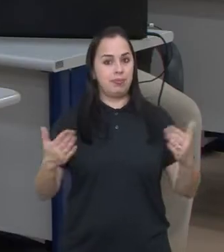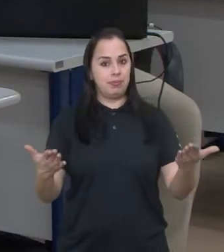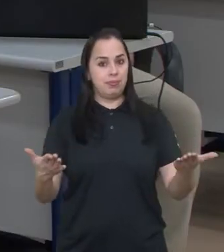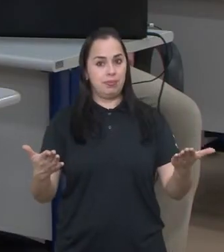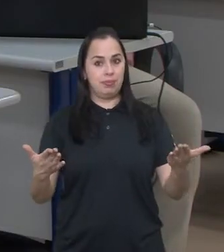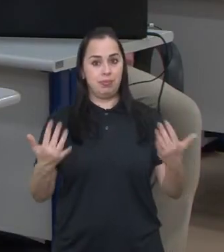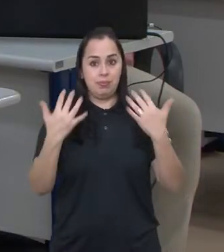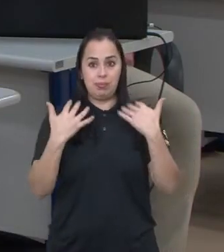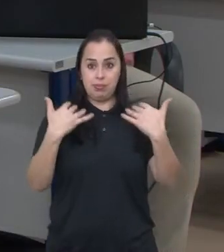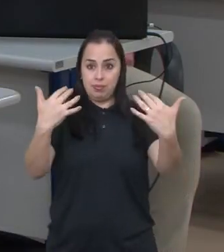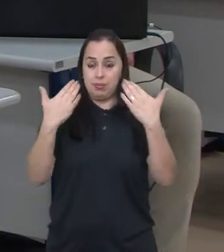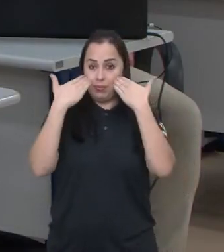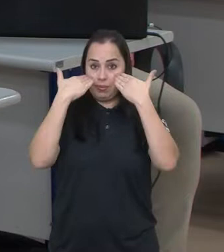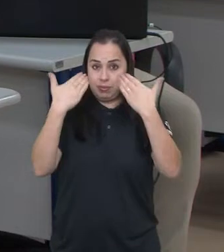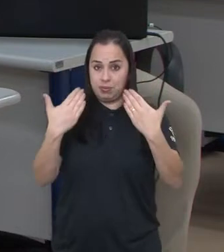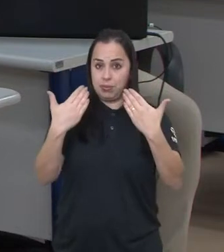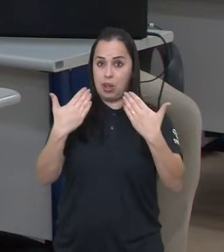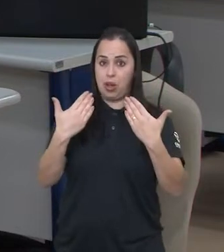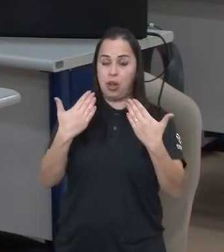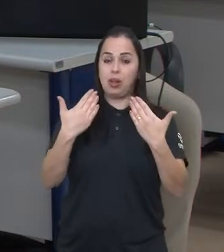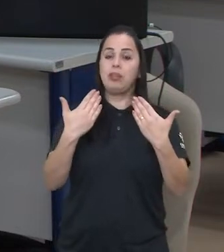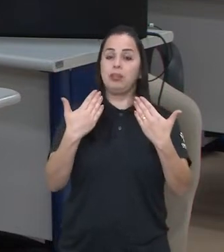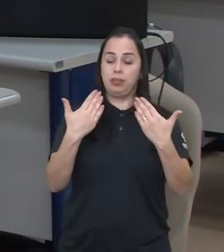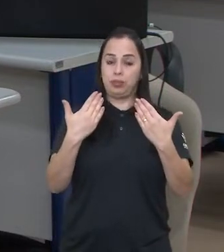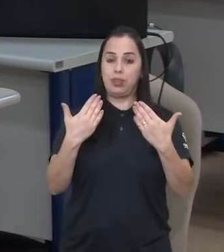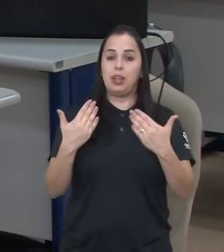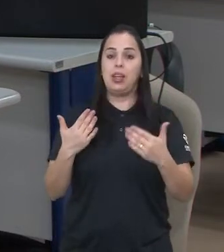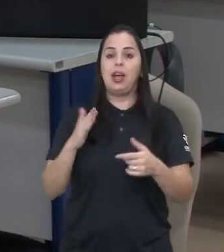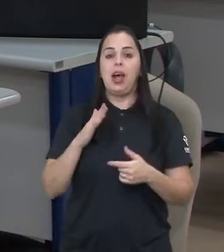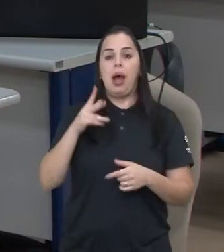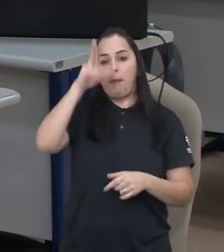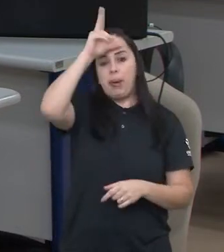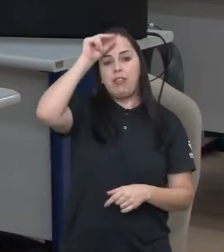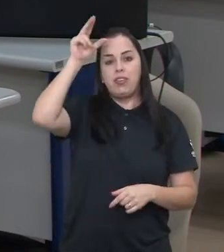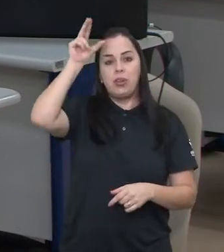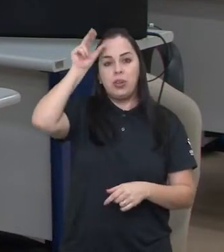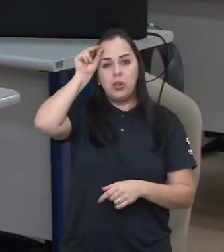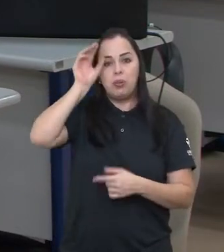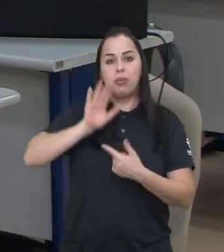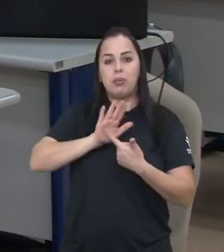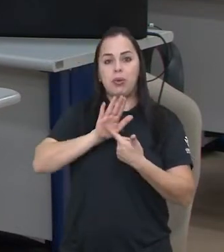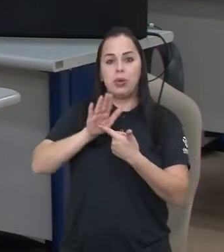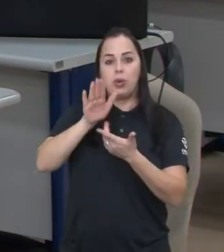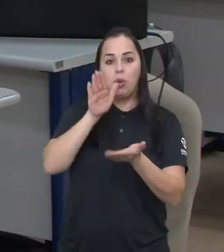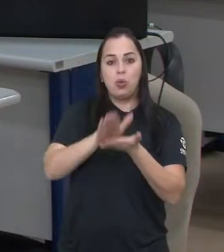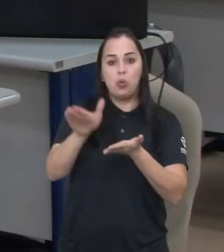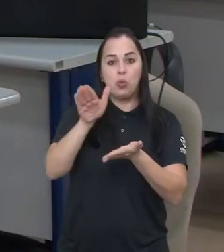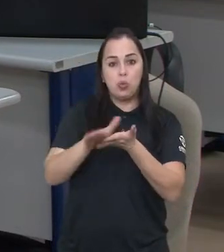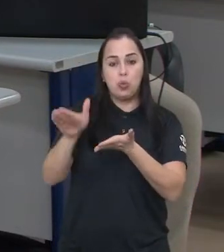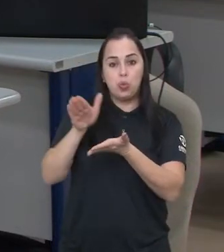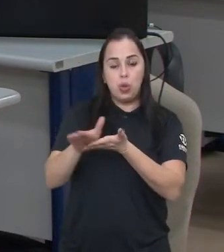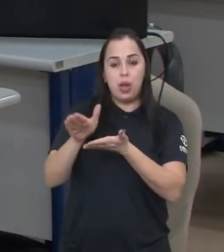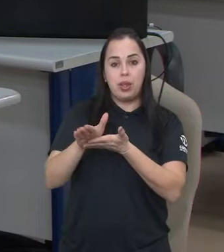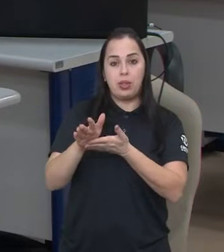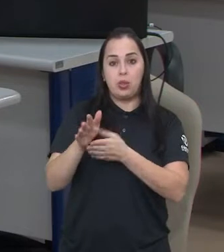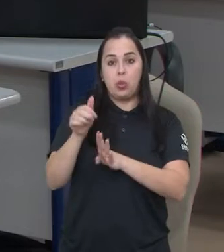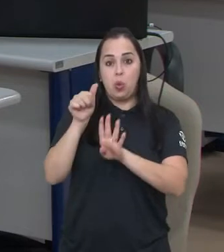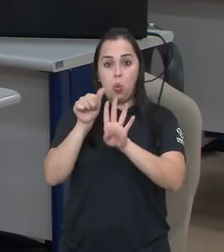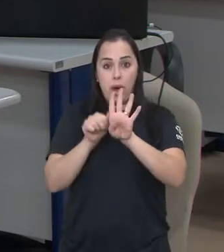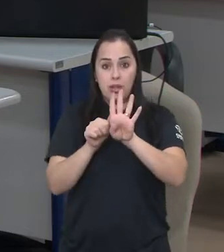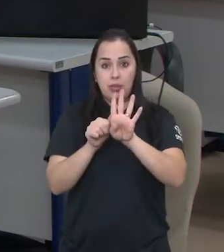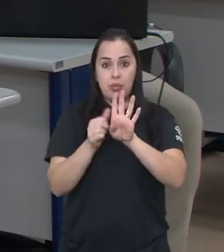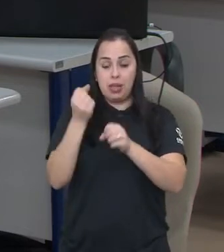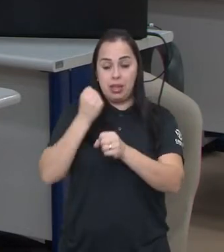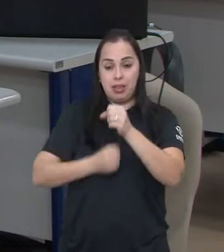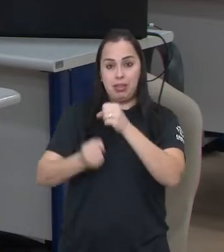E em audiência pública realizada na Câmara, a Prefeitura apresentou o balanço das metas fiscais do município, referente aos 4